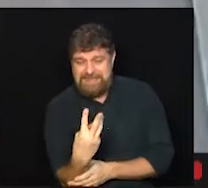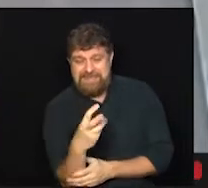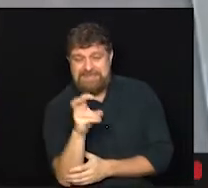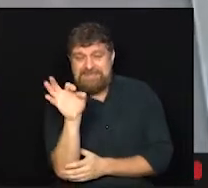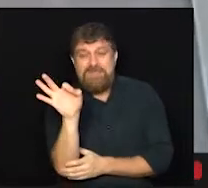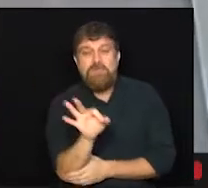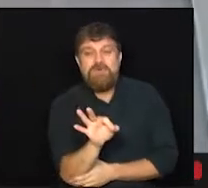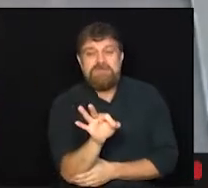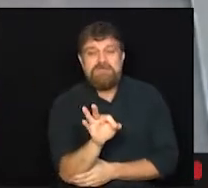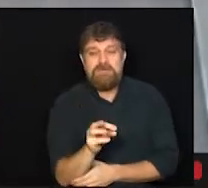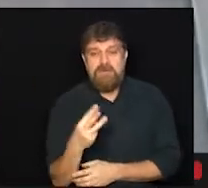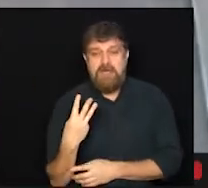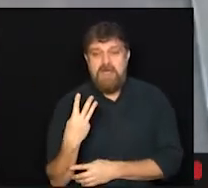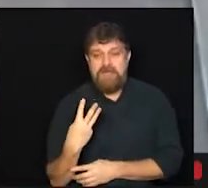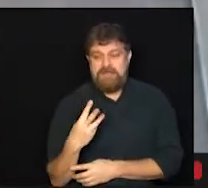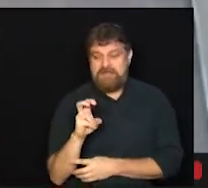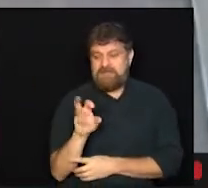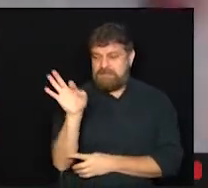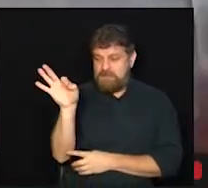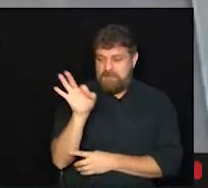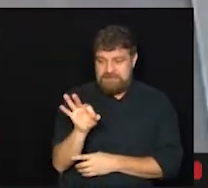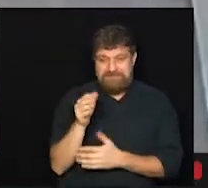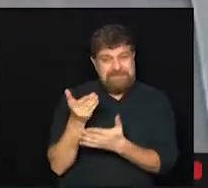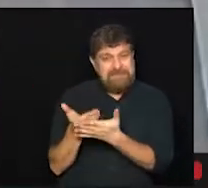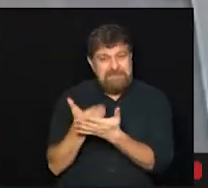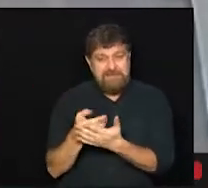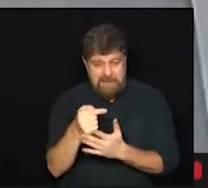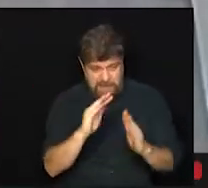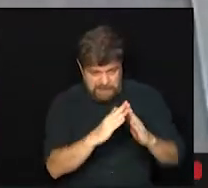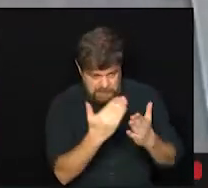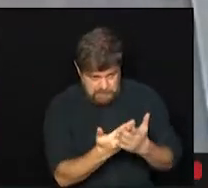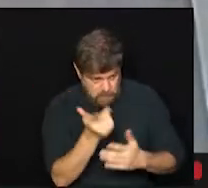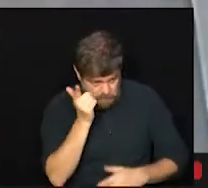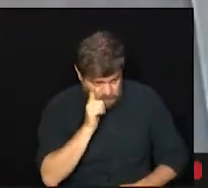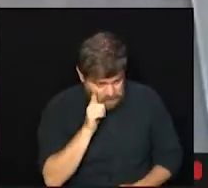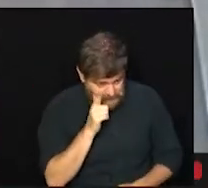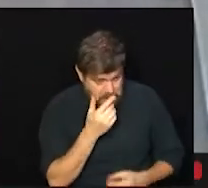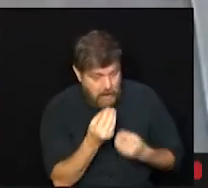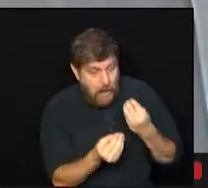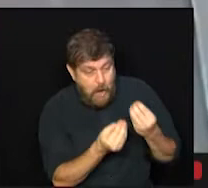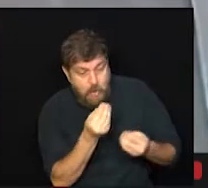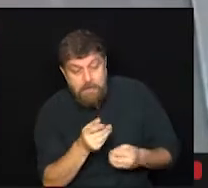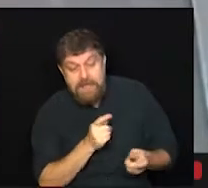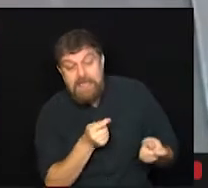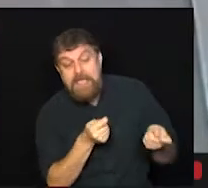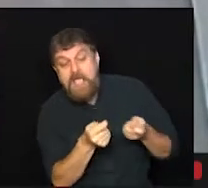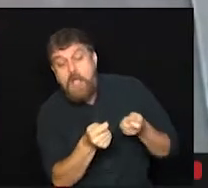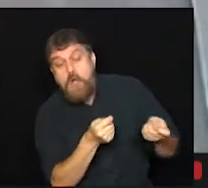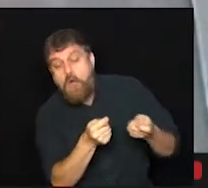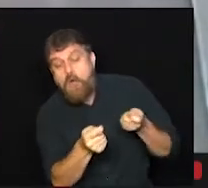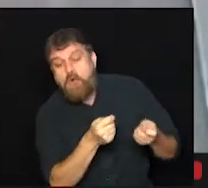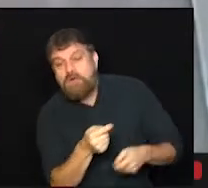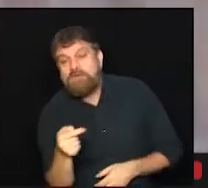35% vão ter que ser estudados. Que escola consegue? Como? Quem controla a qualidade desse protocolo a